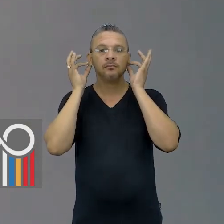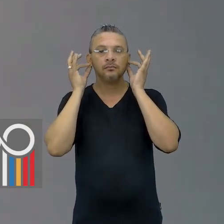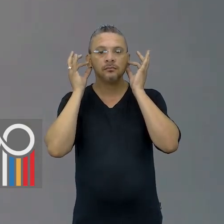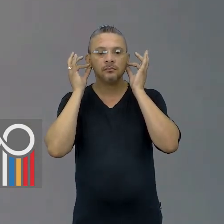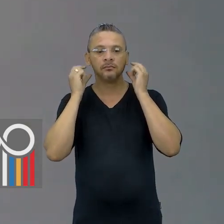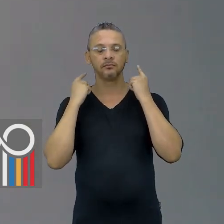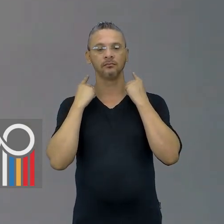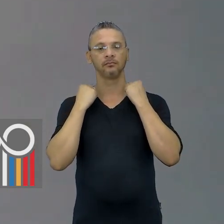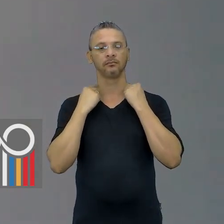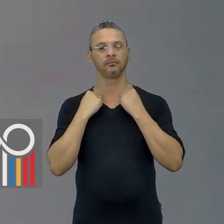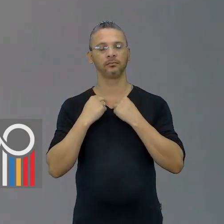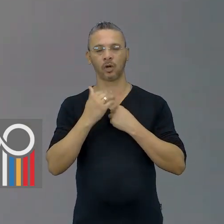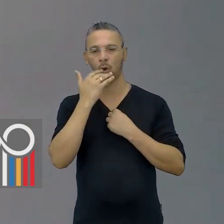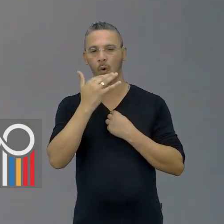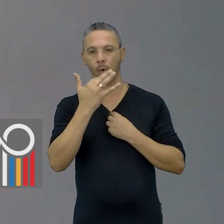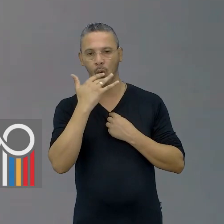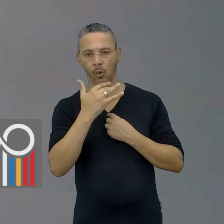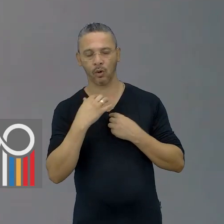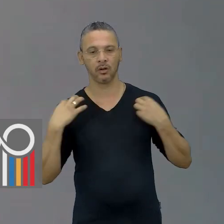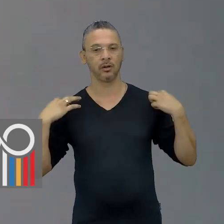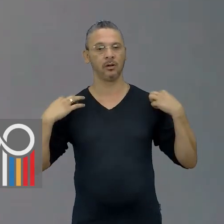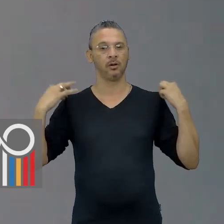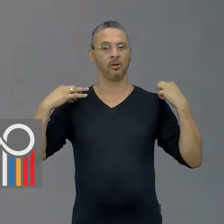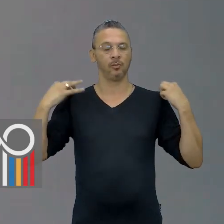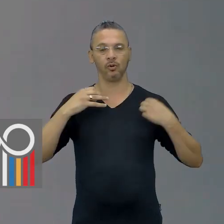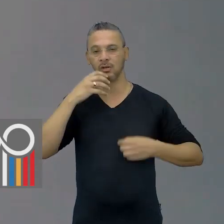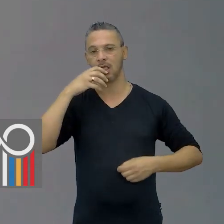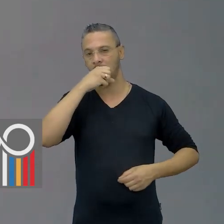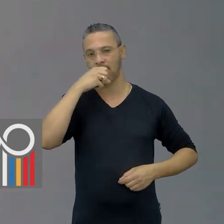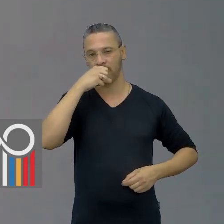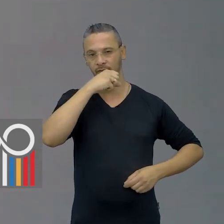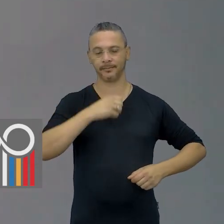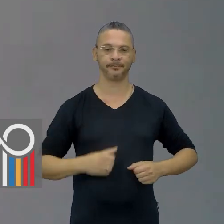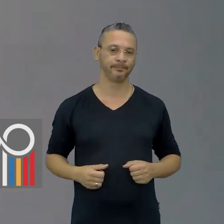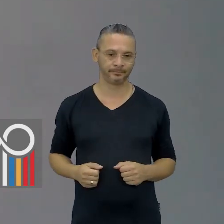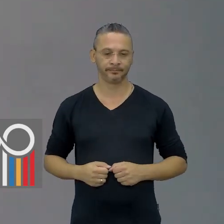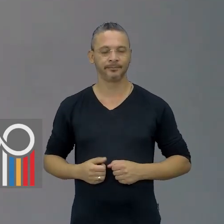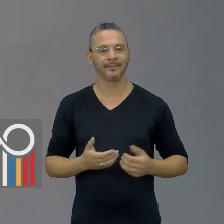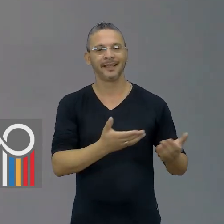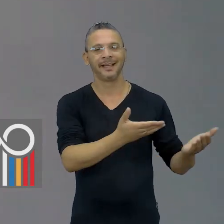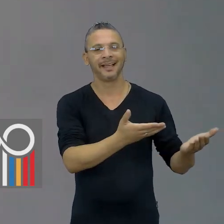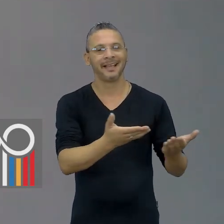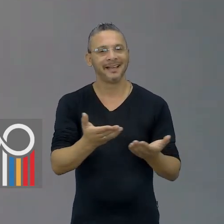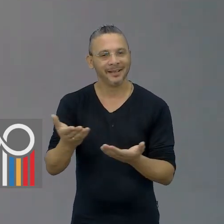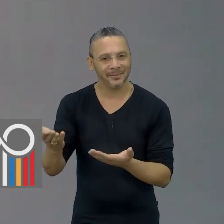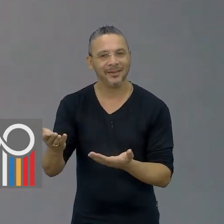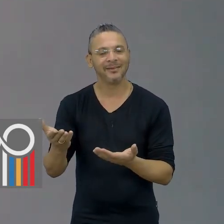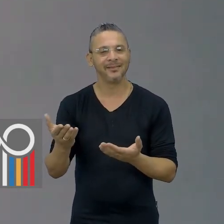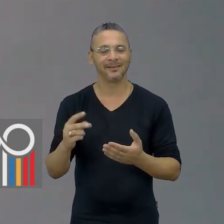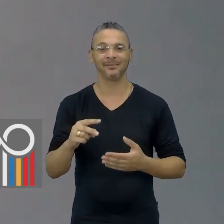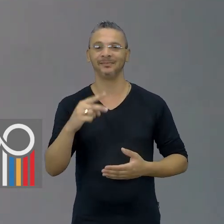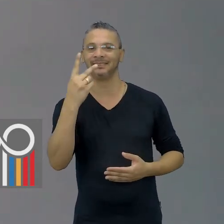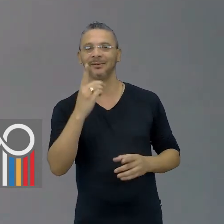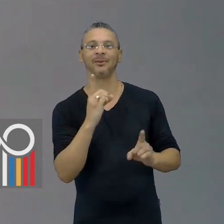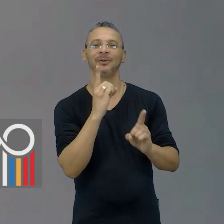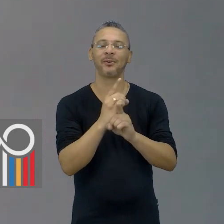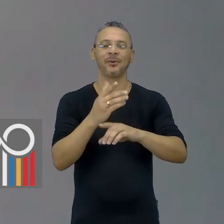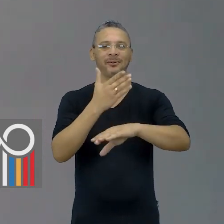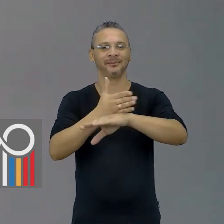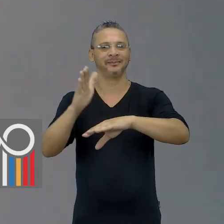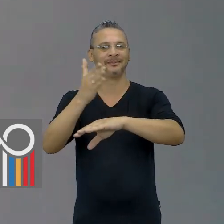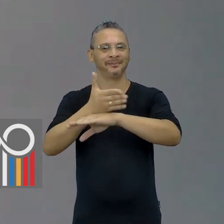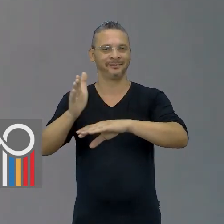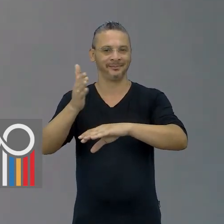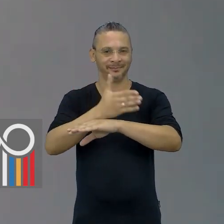um colar colorido e uma blusa laranja. Sejam bem-vindos ao segundo encontro de formação